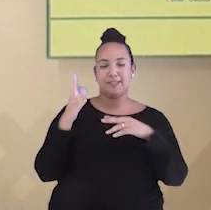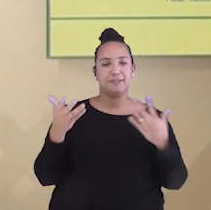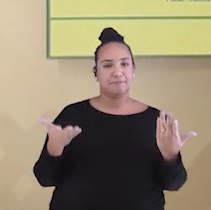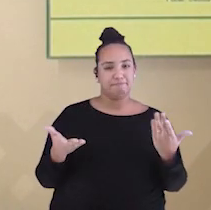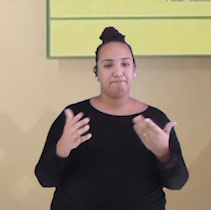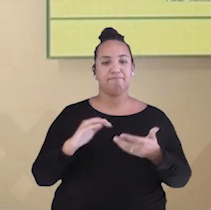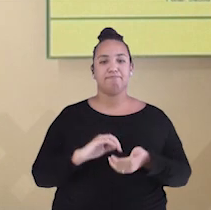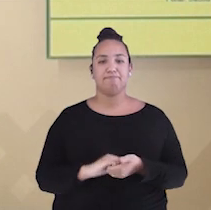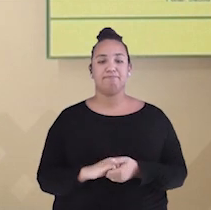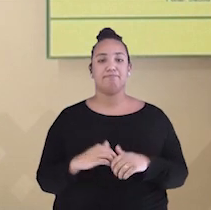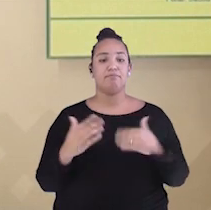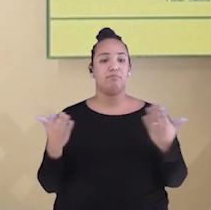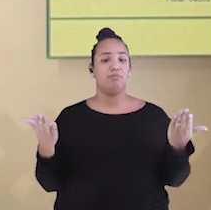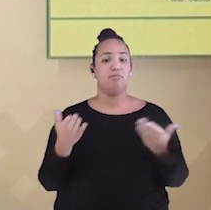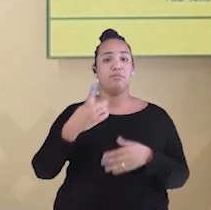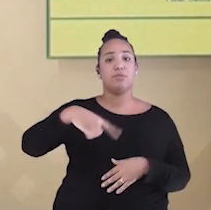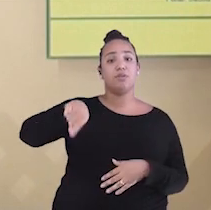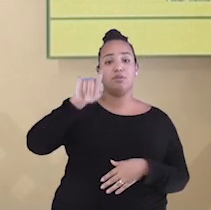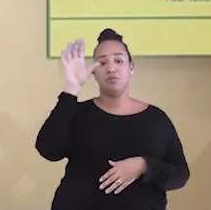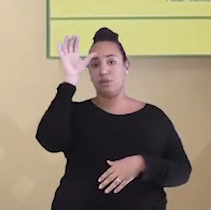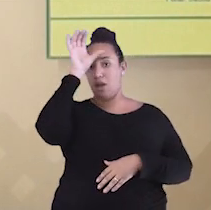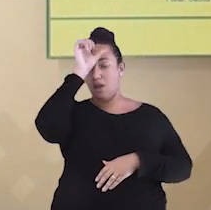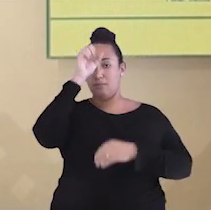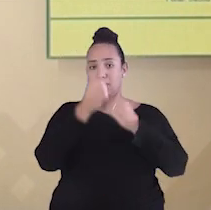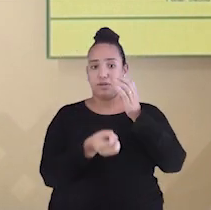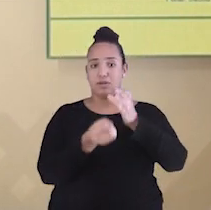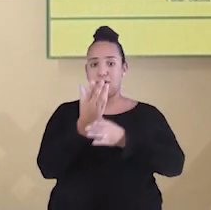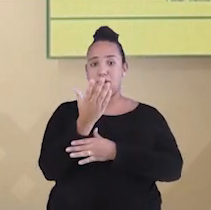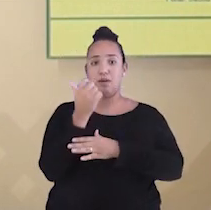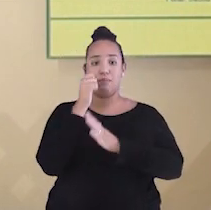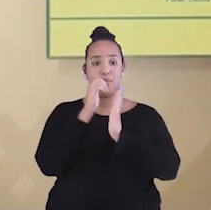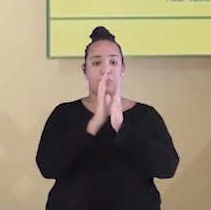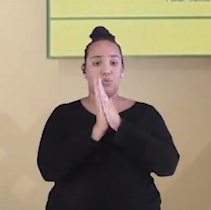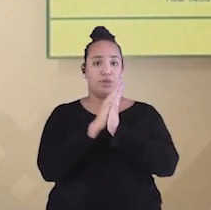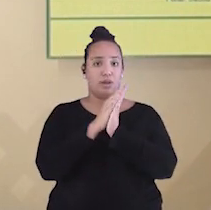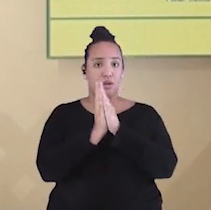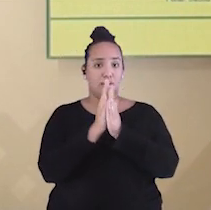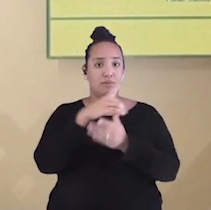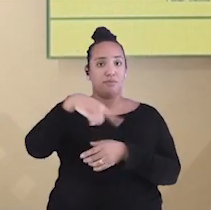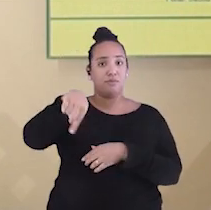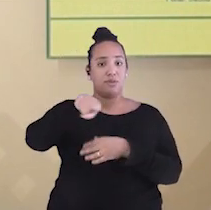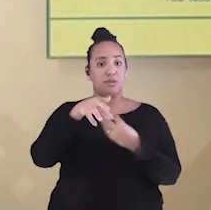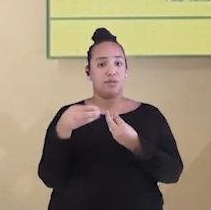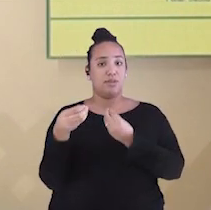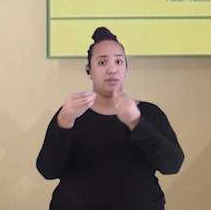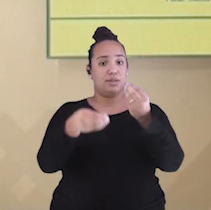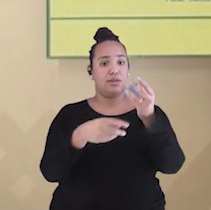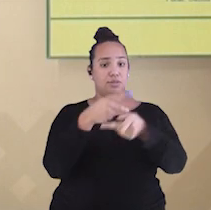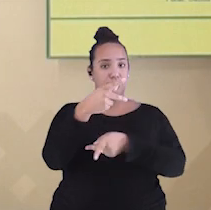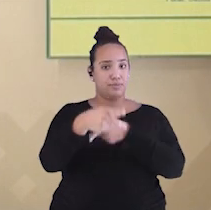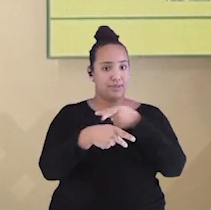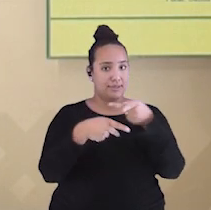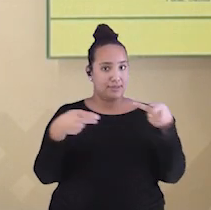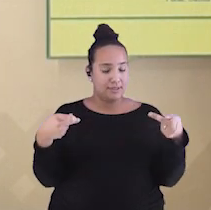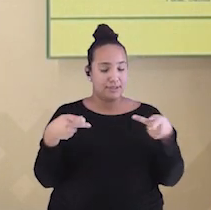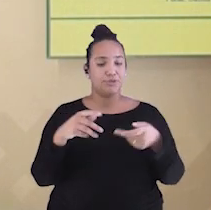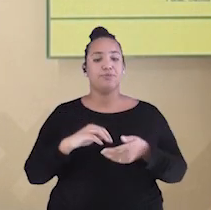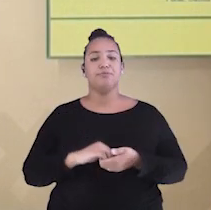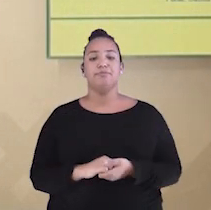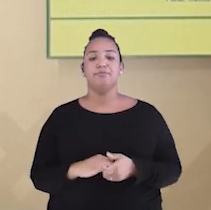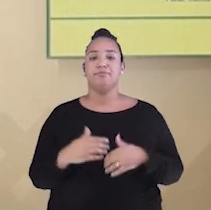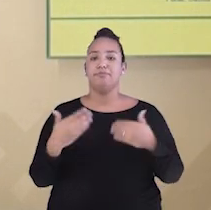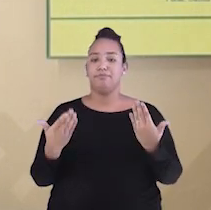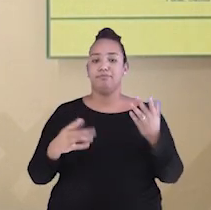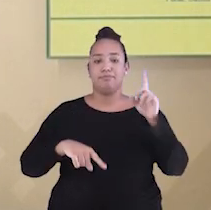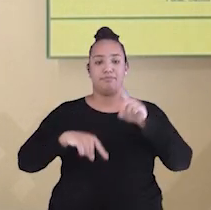sofrimento. Então vamos agora aprender a fazer uma boneca Bayomi para você presentear alguém que você gosta muito.